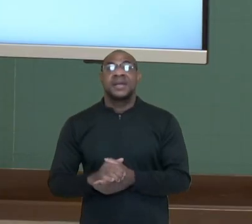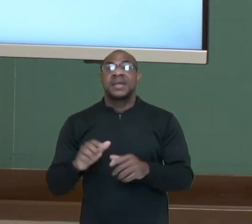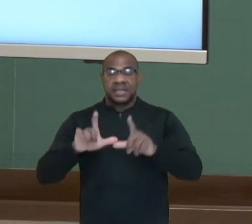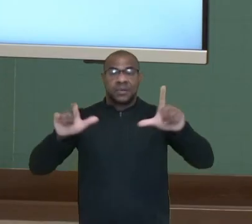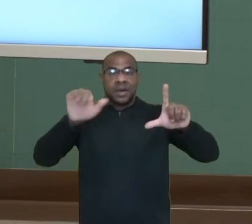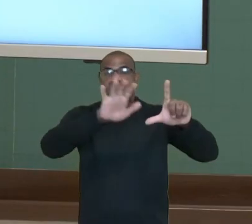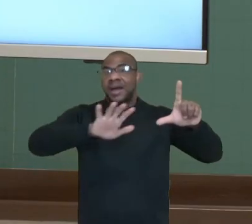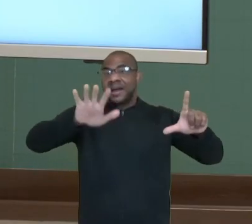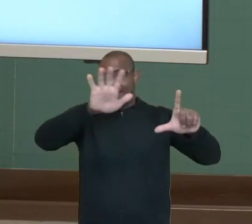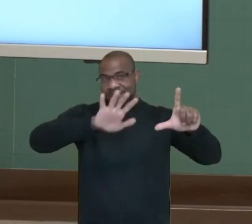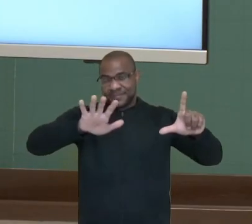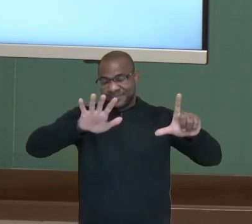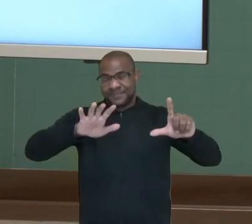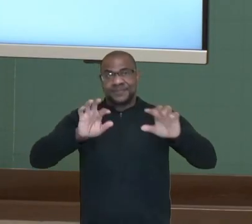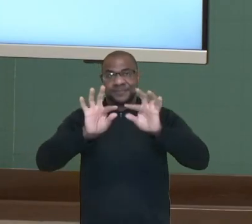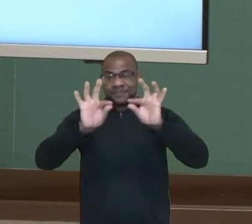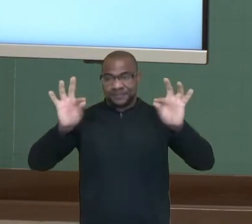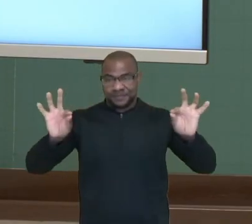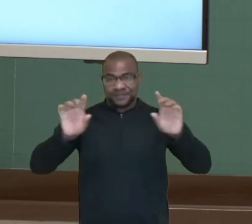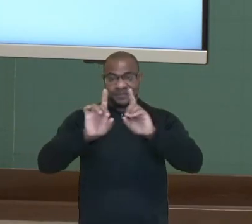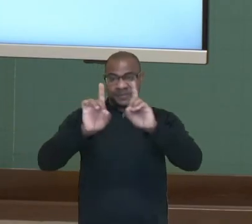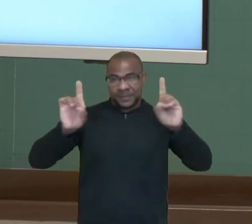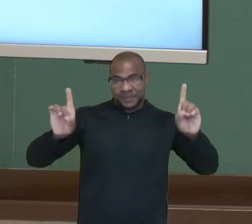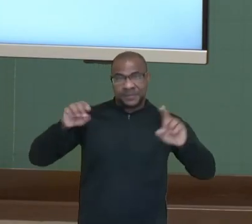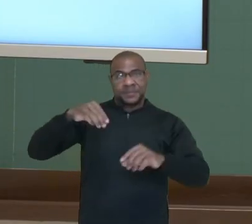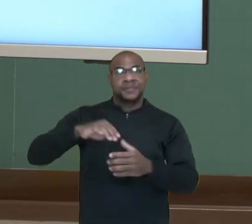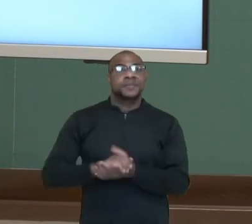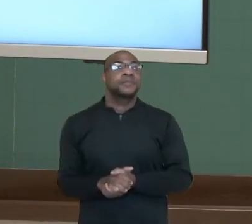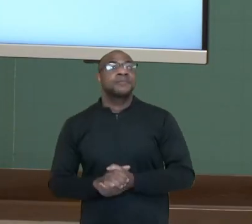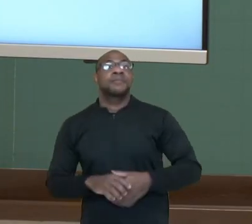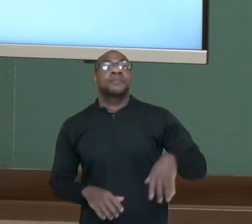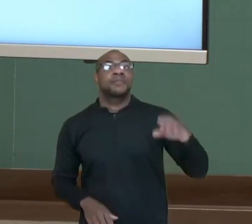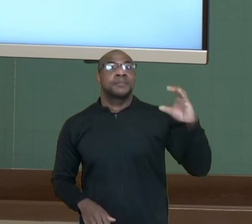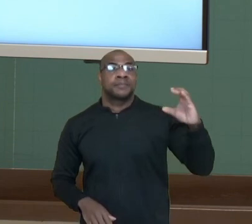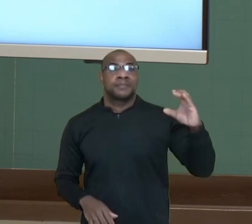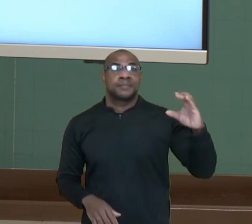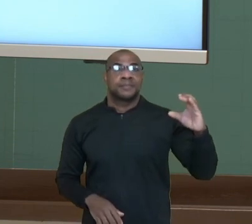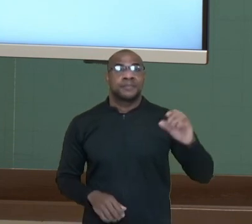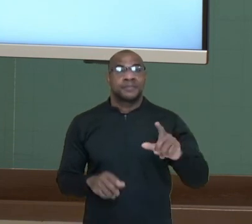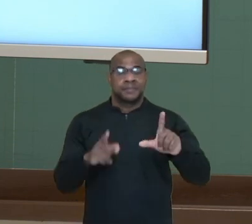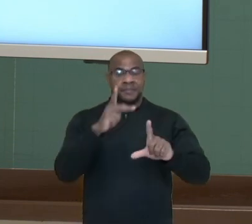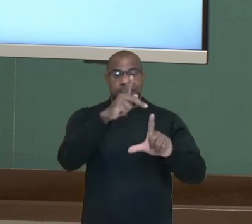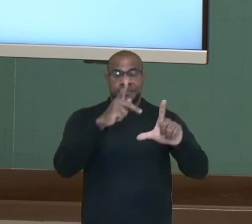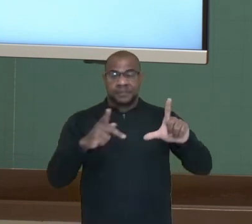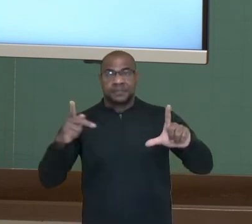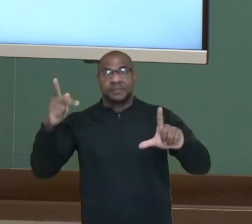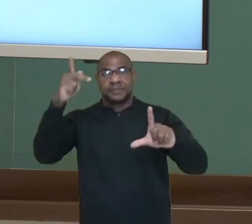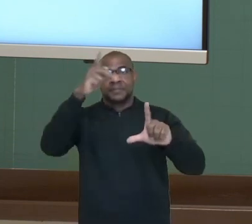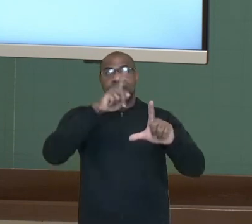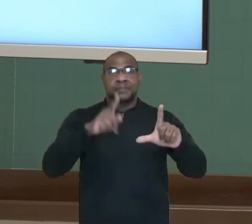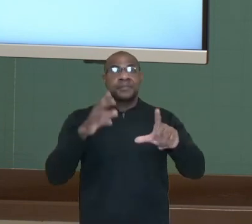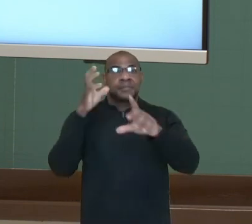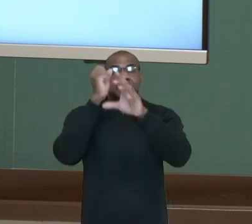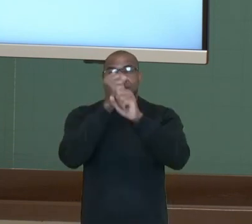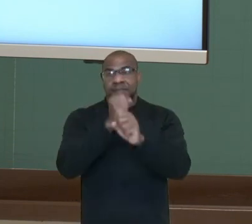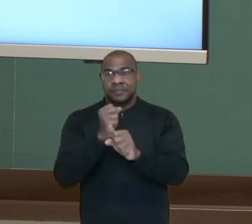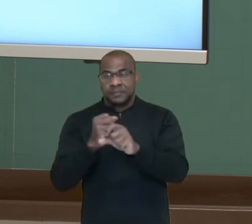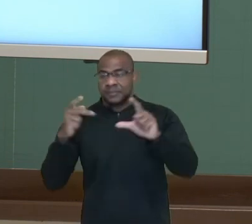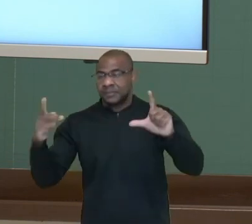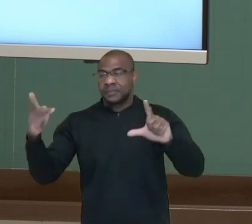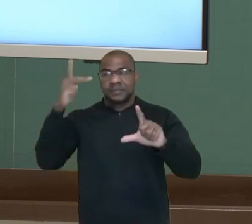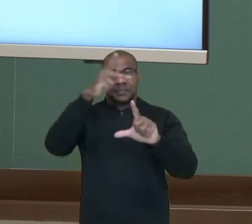da parede a ser pintada. Na letra B, o perímetro de um quadrado é dado pela soma das medidas de seus